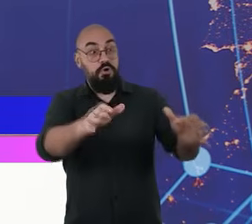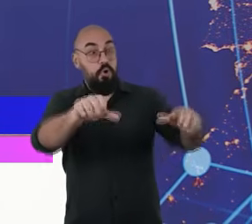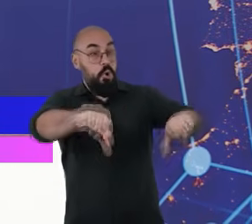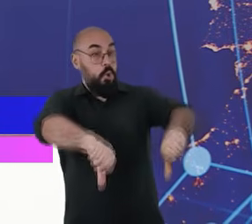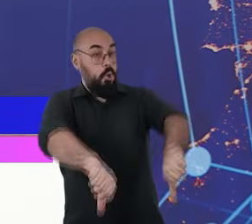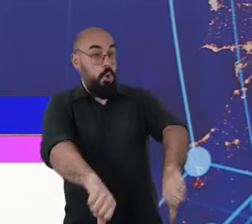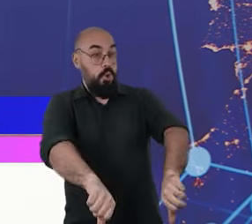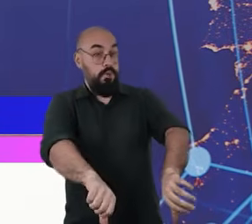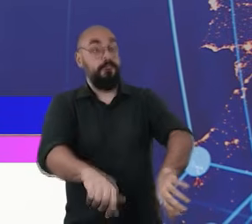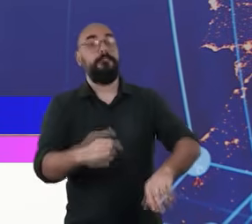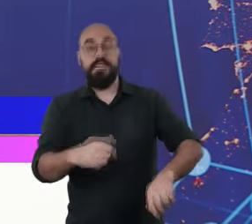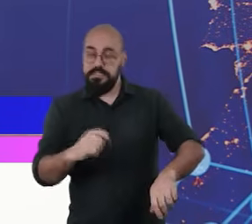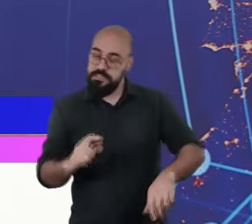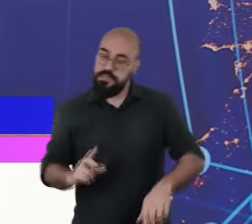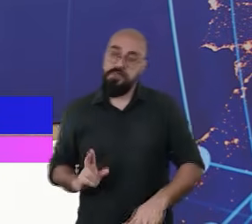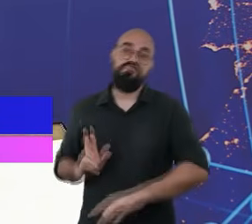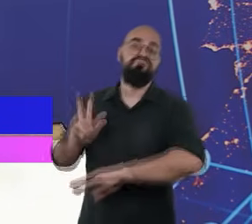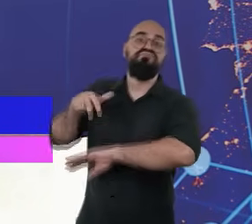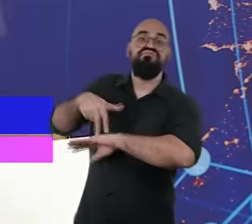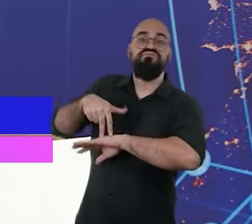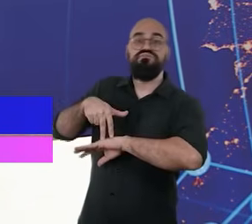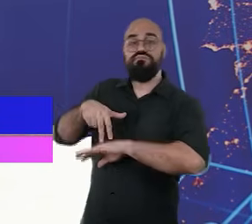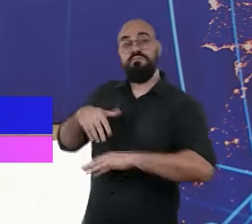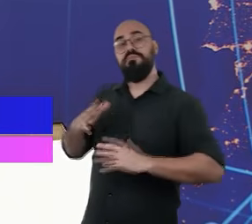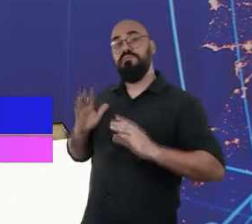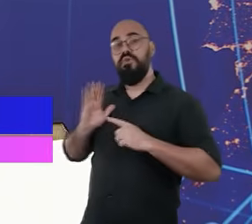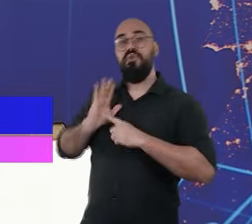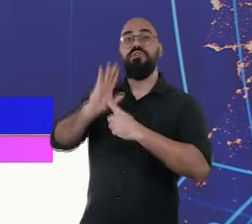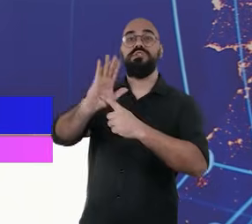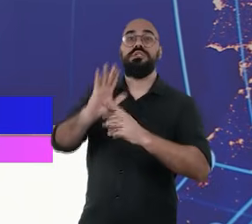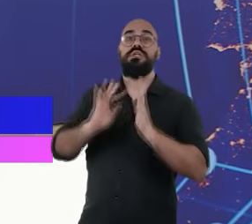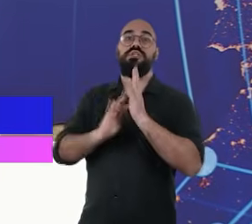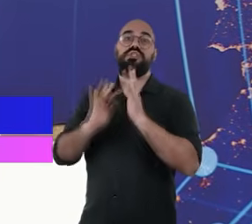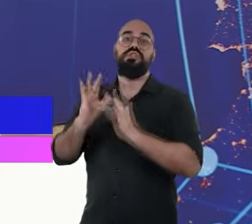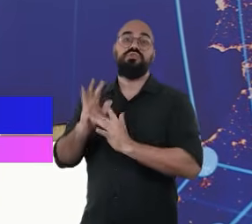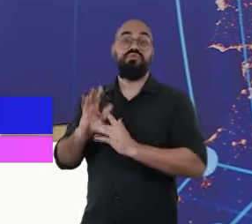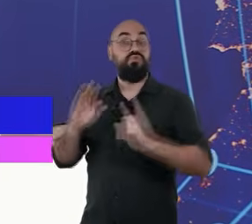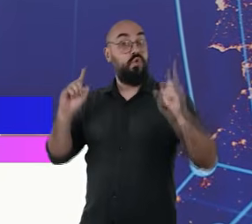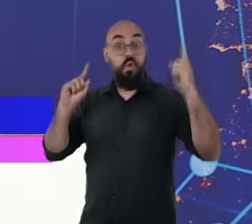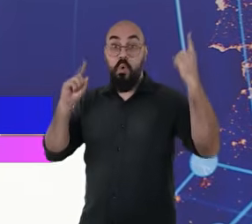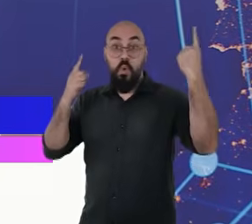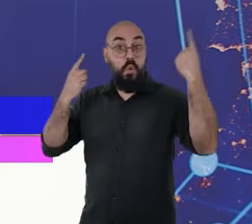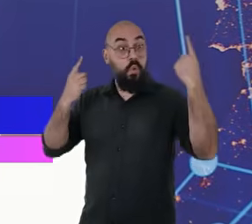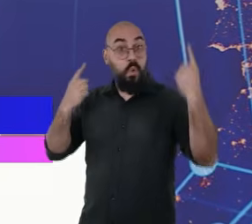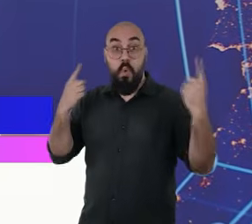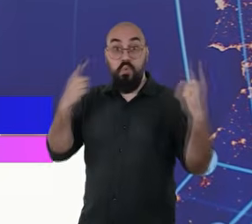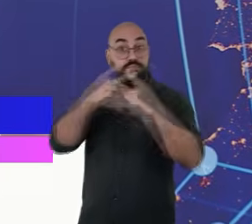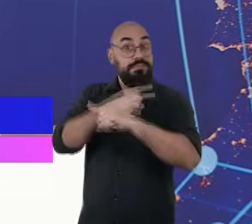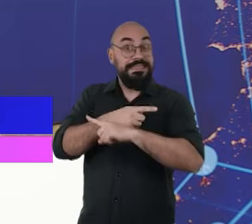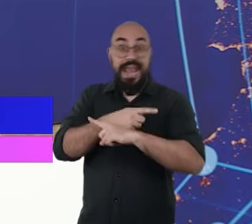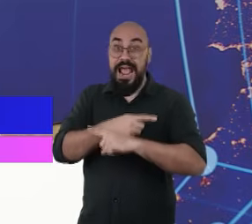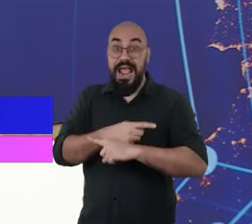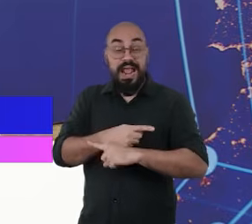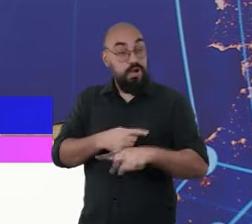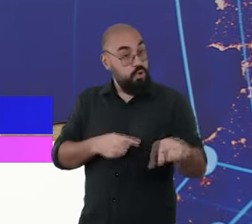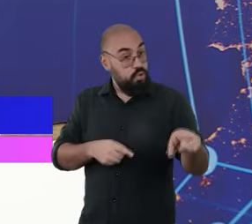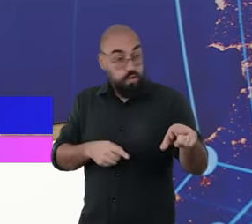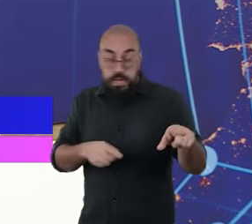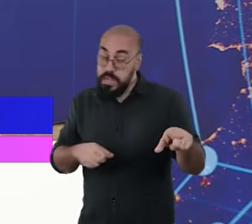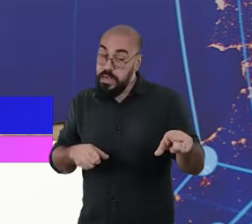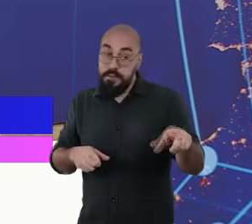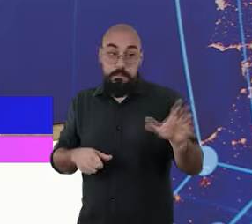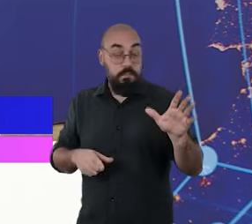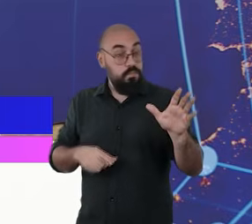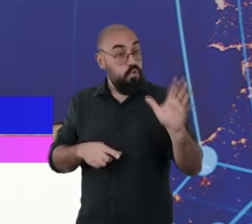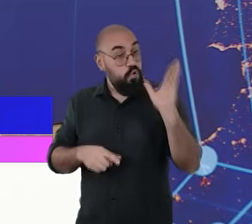se levantando para ser o contraponto desse mundo, para ser o oposto do que está acontecendo nesse mundo e mostrar, sim, o